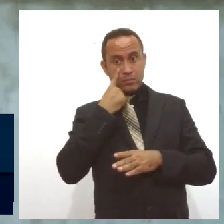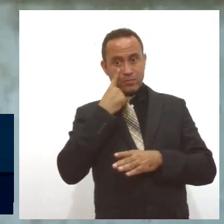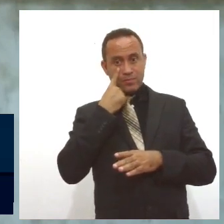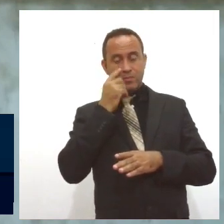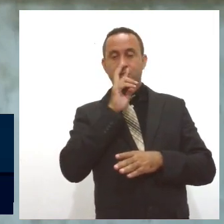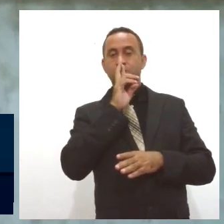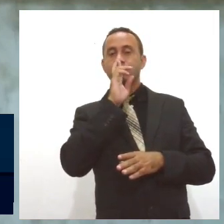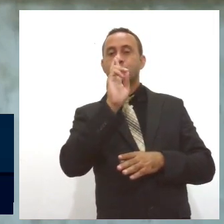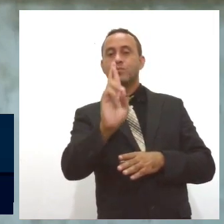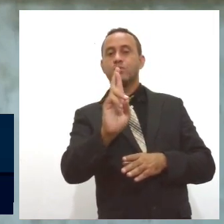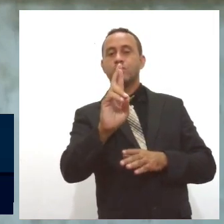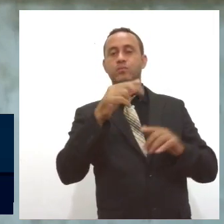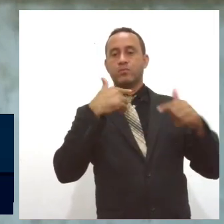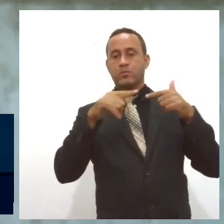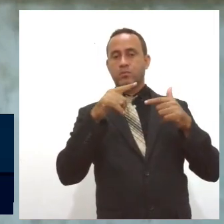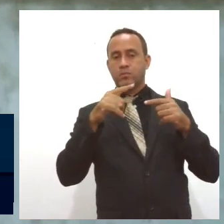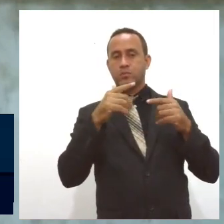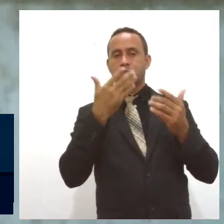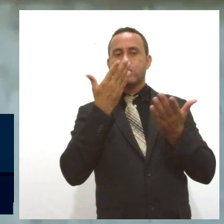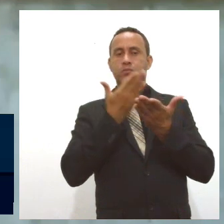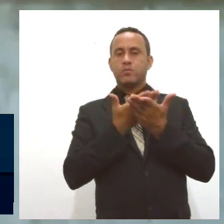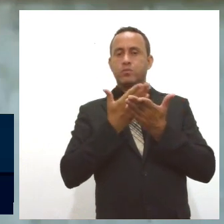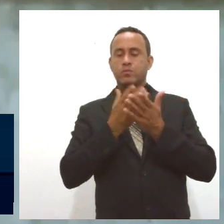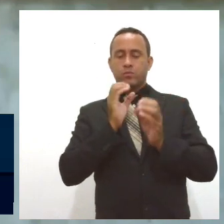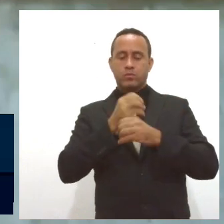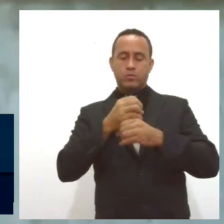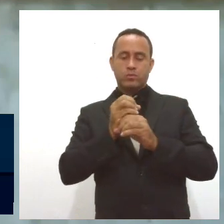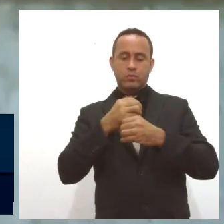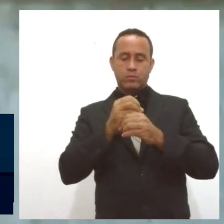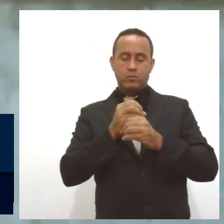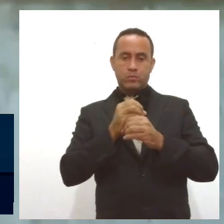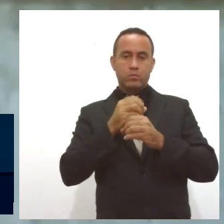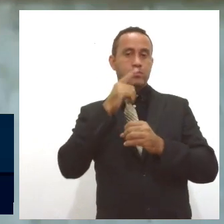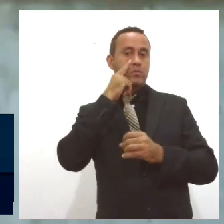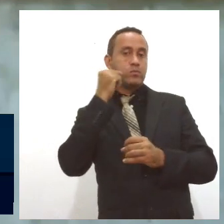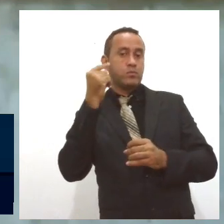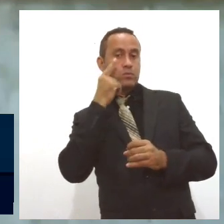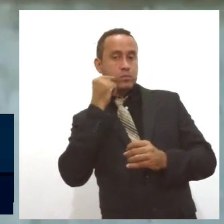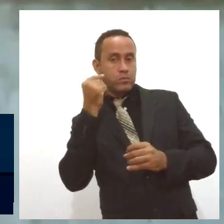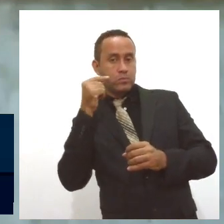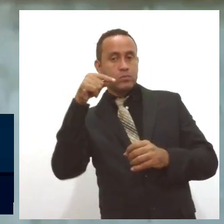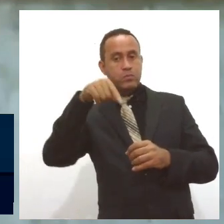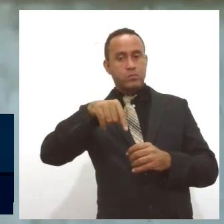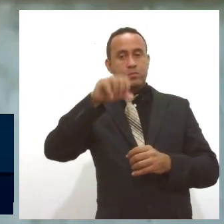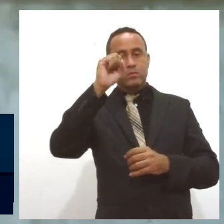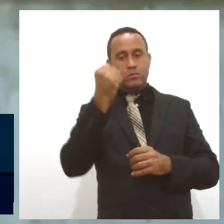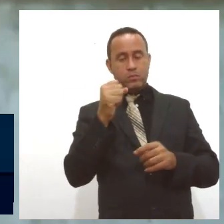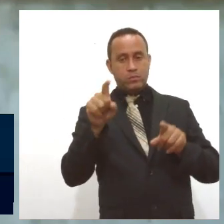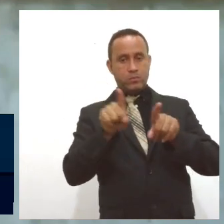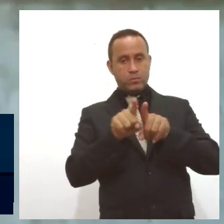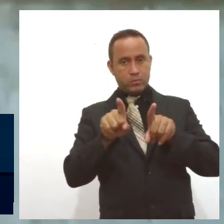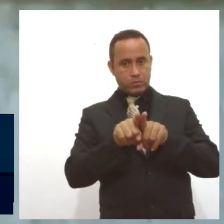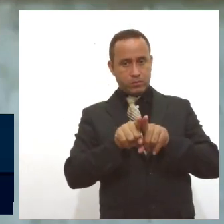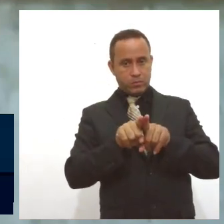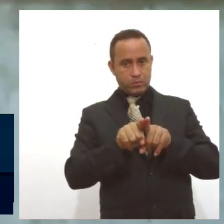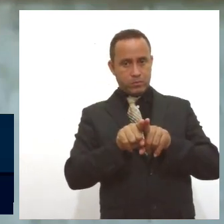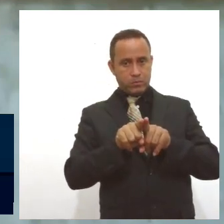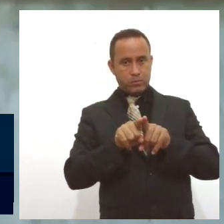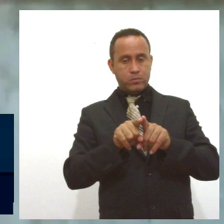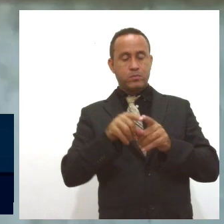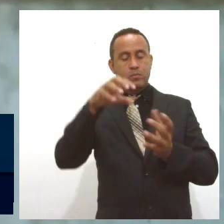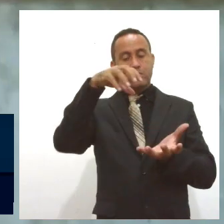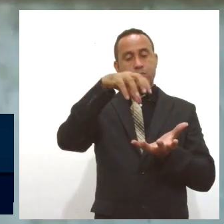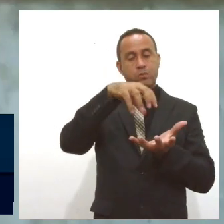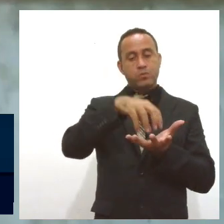feito por esses cientistas, né, que envolve instituições não só de Alagoas, como também aqui de Sergipe. Com relação aos reservatórios,